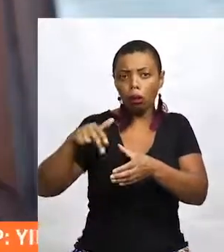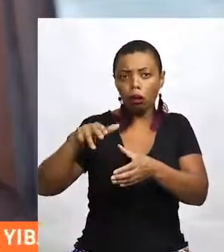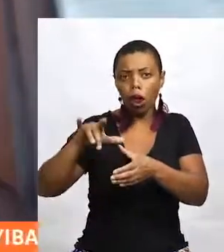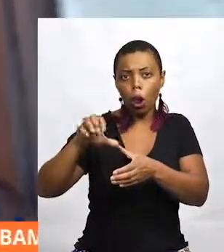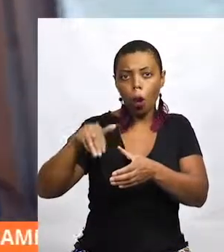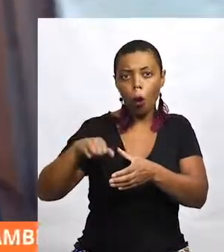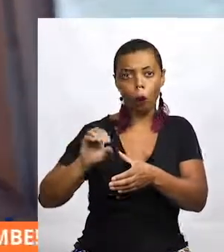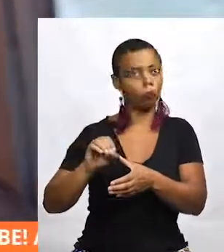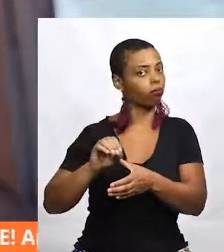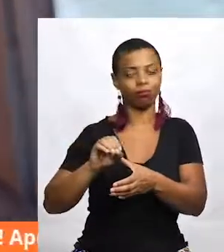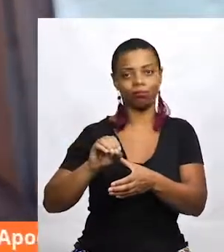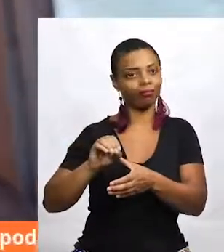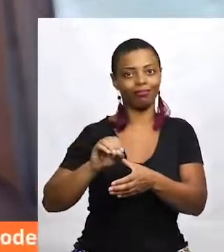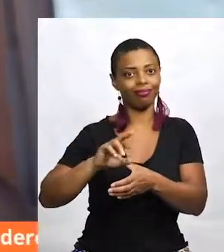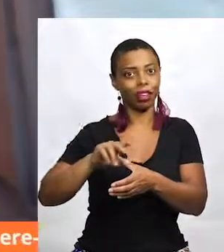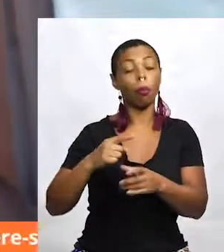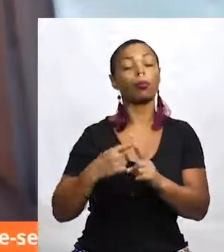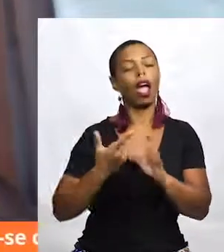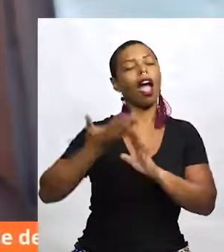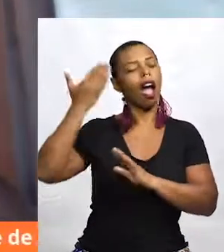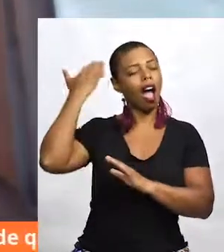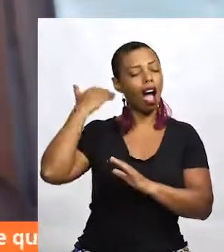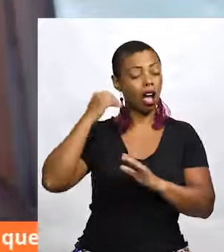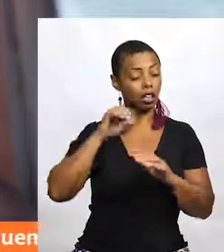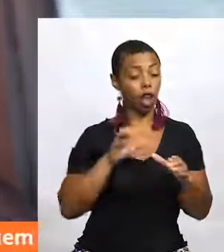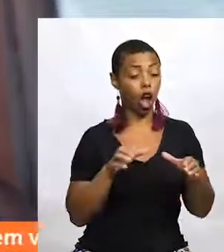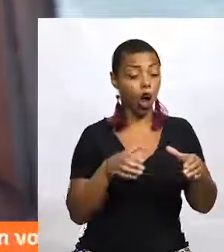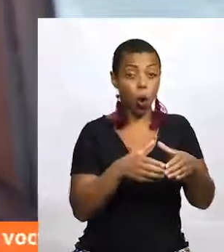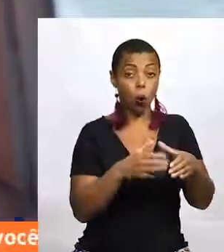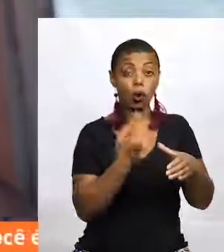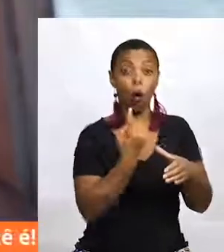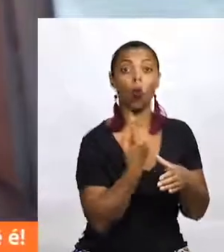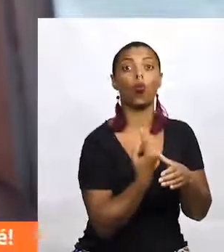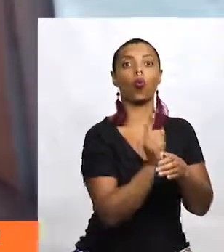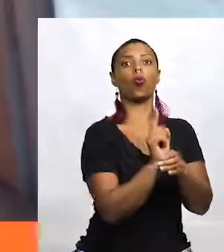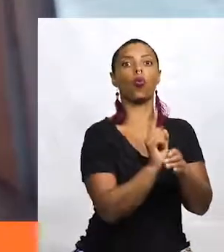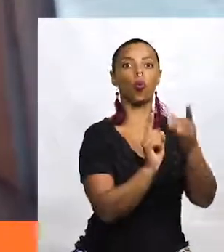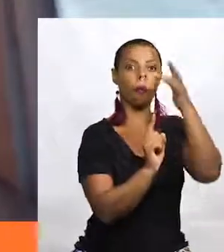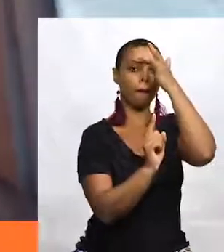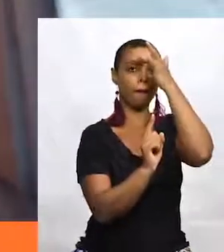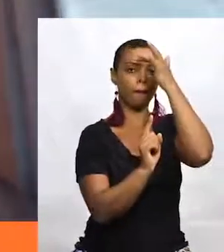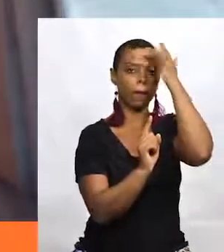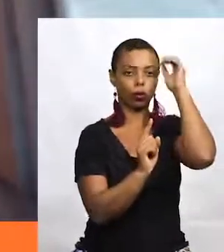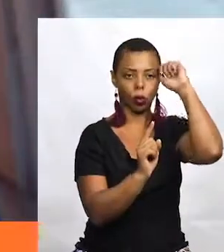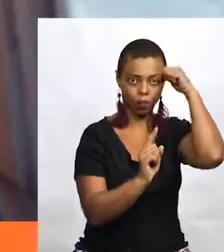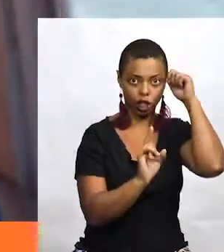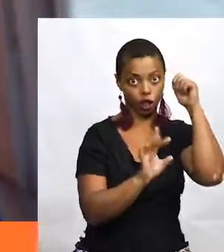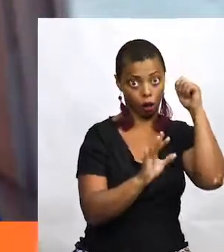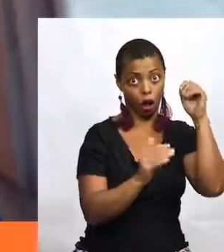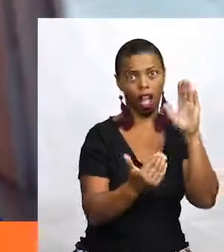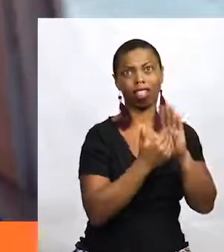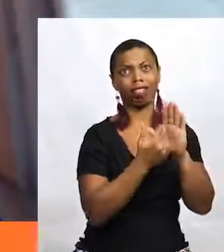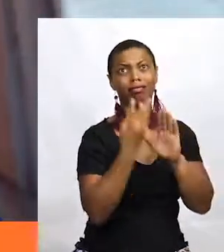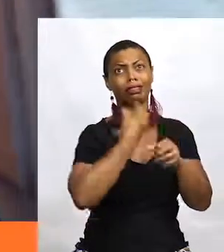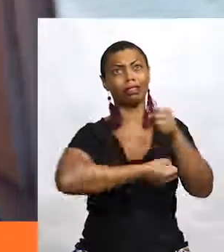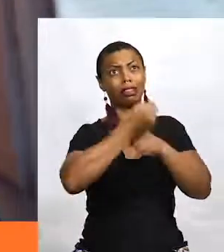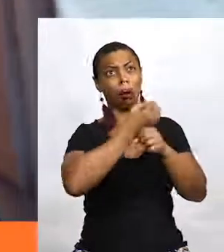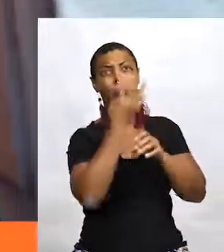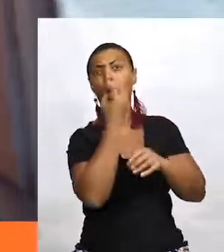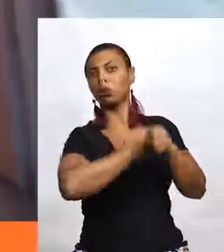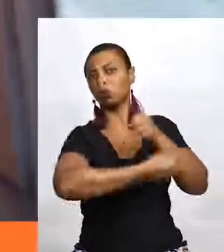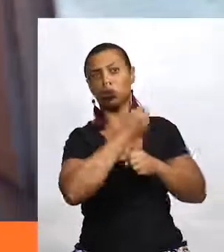entrando agora. Nós éramos um por turma apenas, né, até 3 ou 4 anos atrás. Então, o